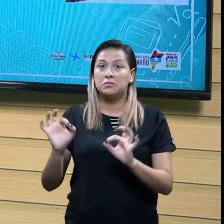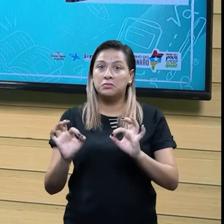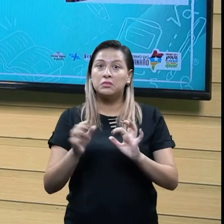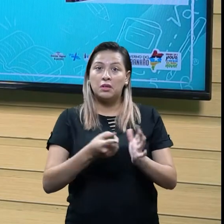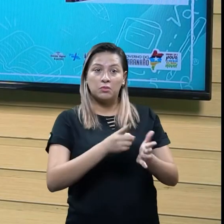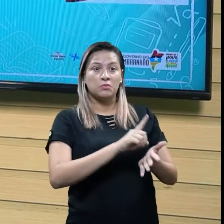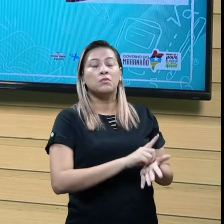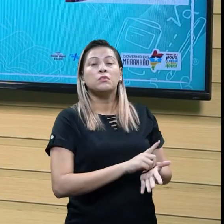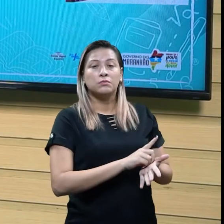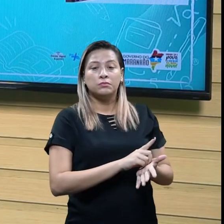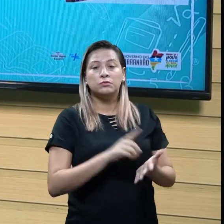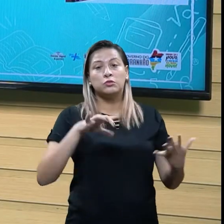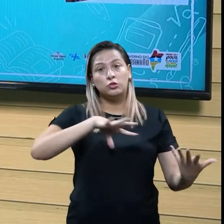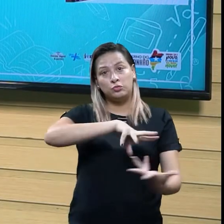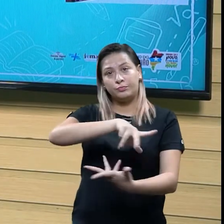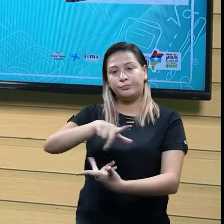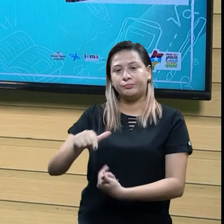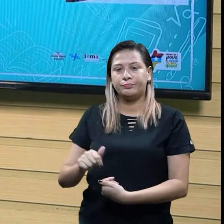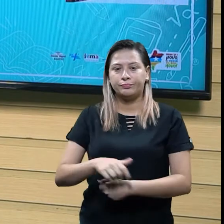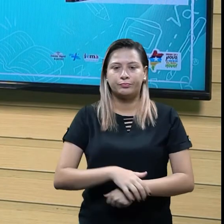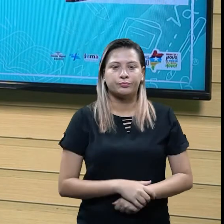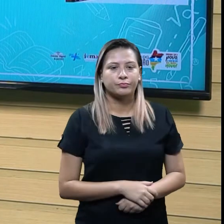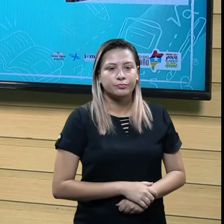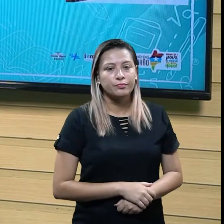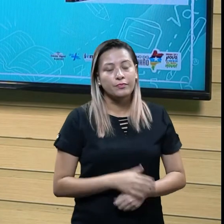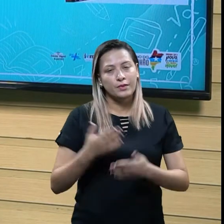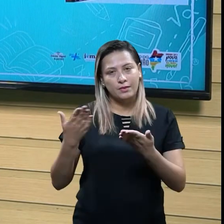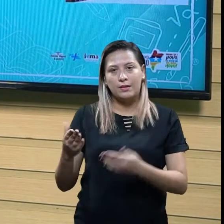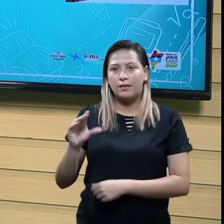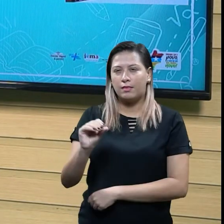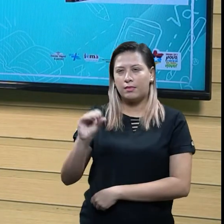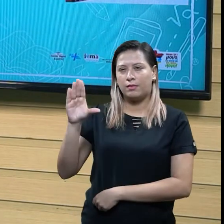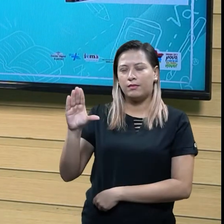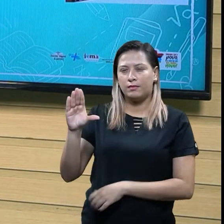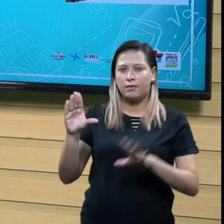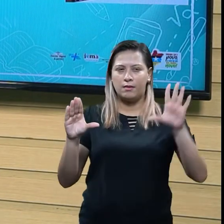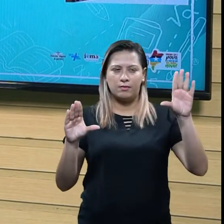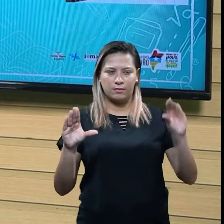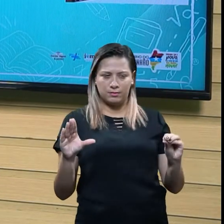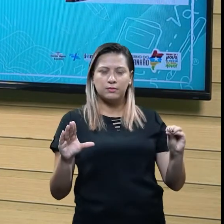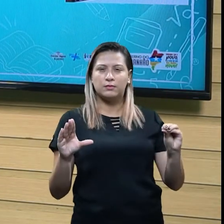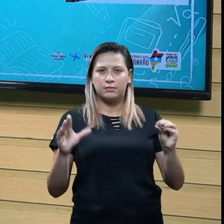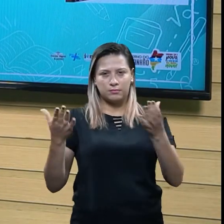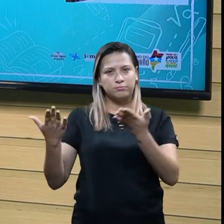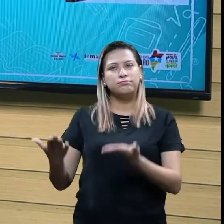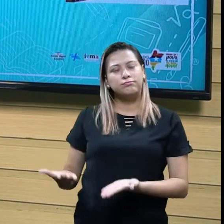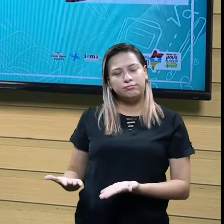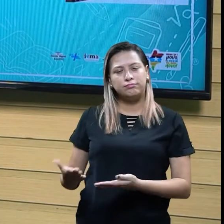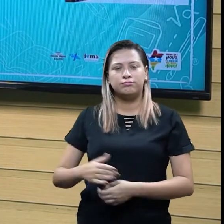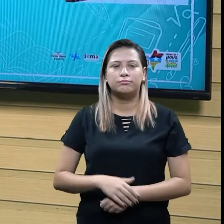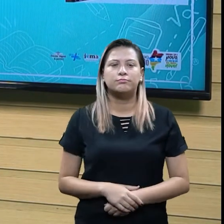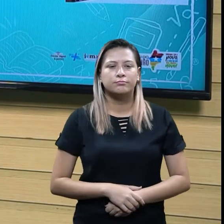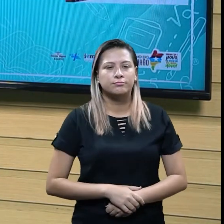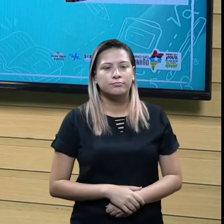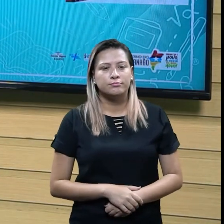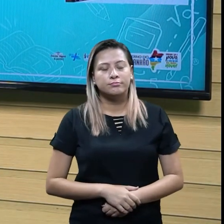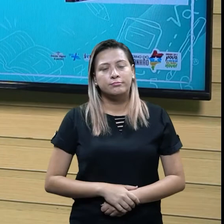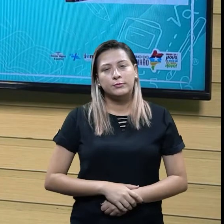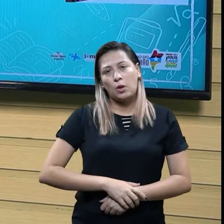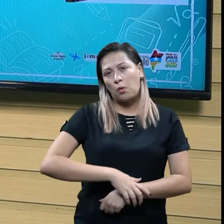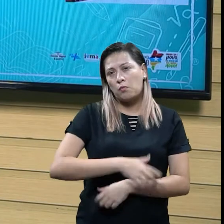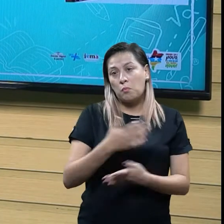Baseado na programação de liga e desliga, a máquina de Babbage foi a primeira máquina que